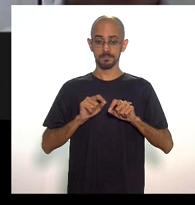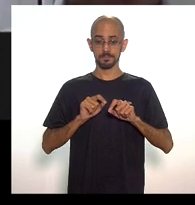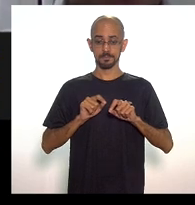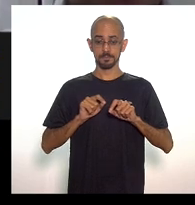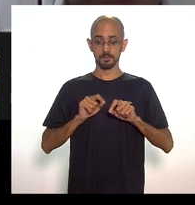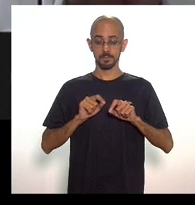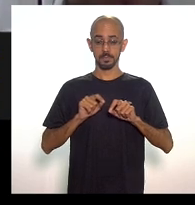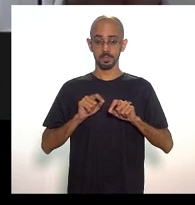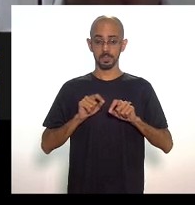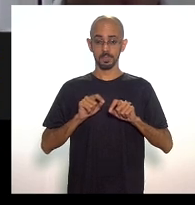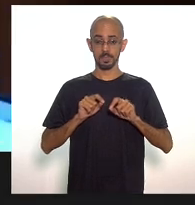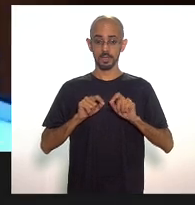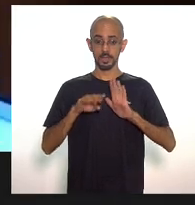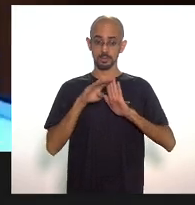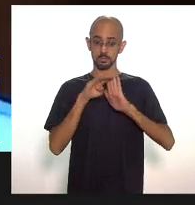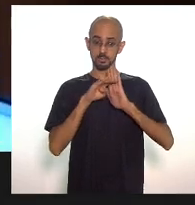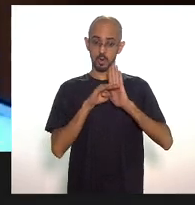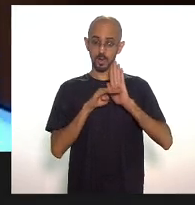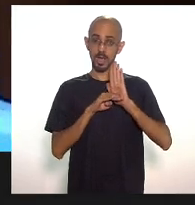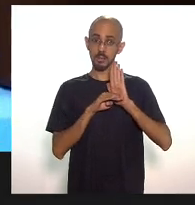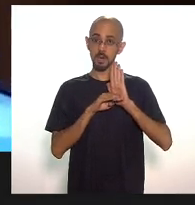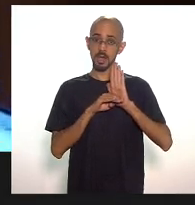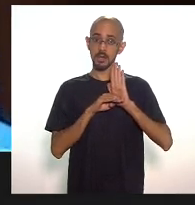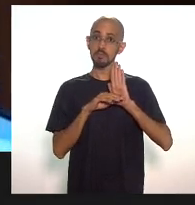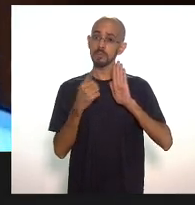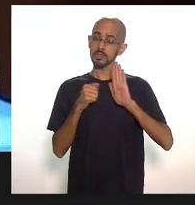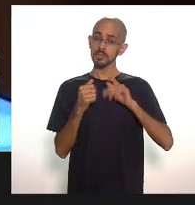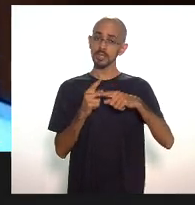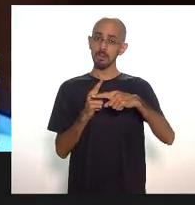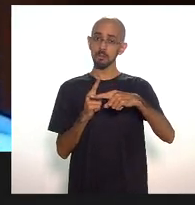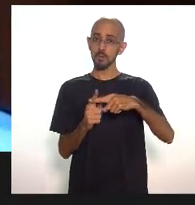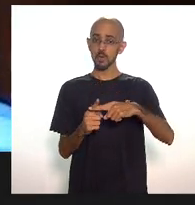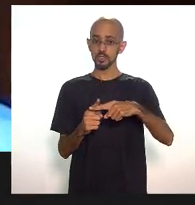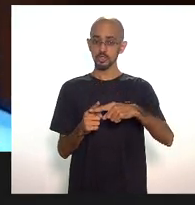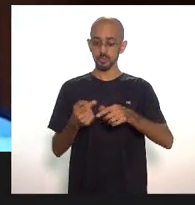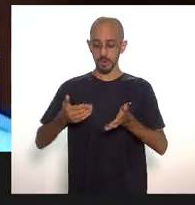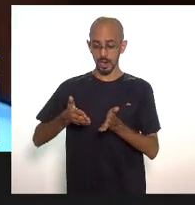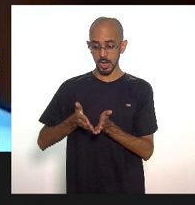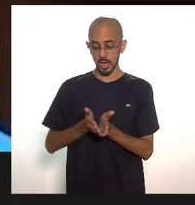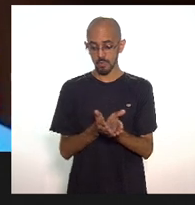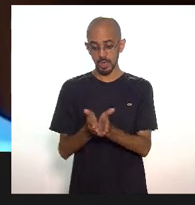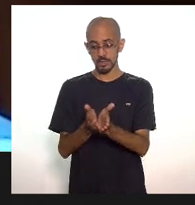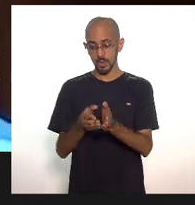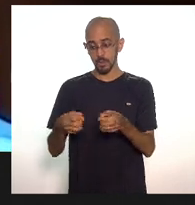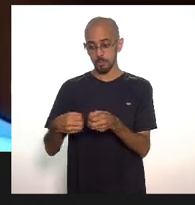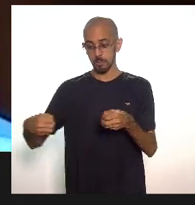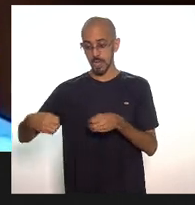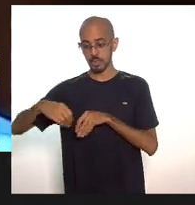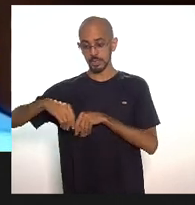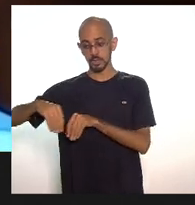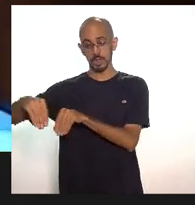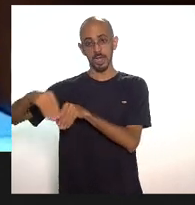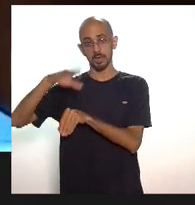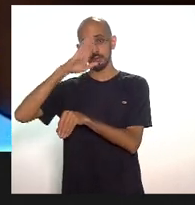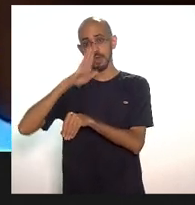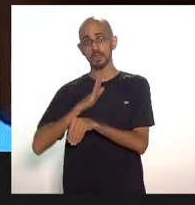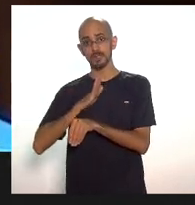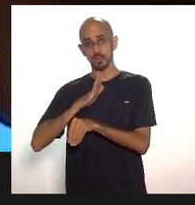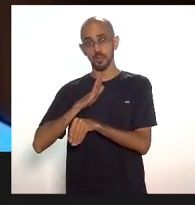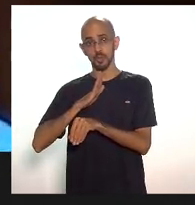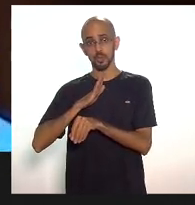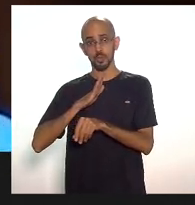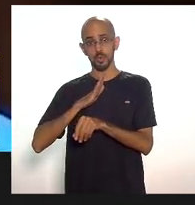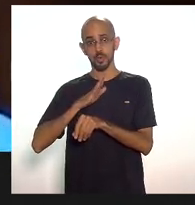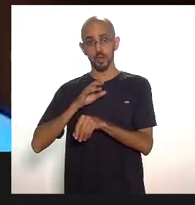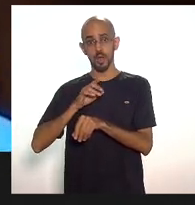esse programa se repercuta positivamente para a navegação de cabotagem brasileira, não é? Assim, mesmo que não se